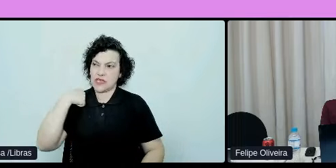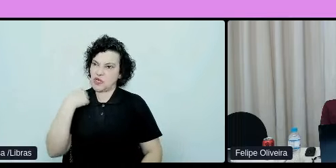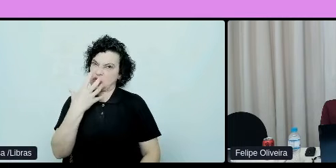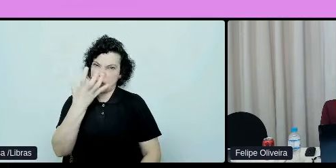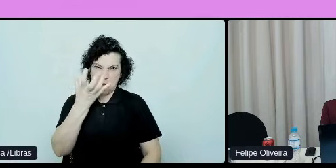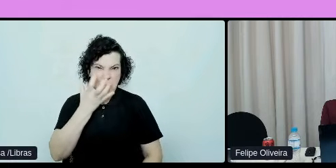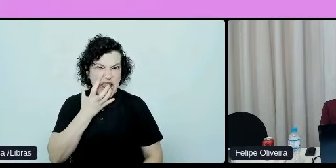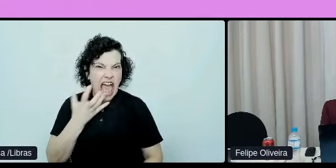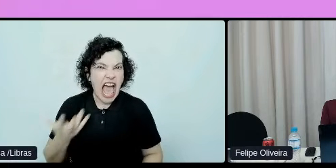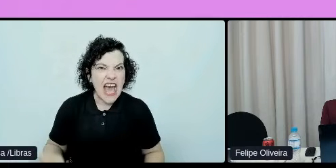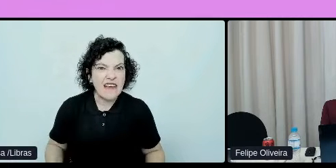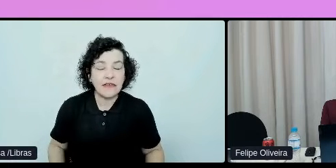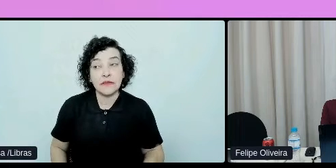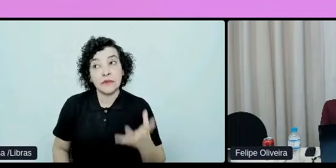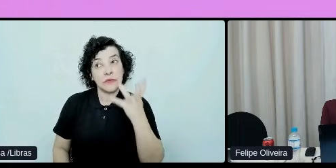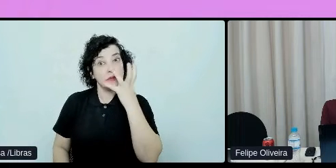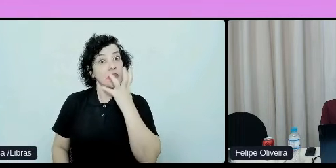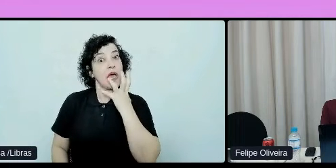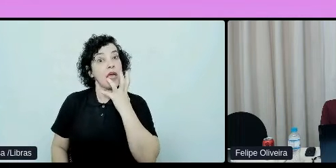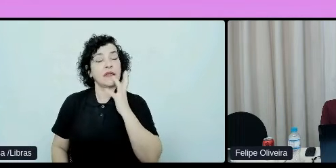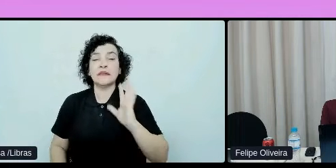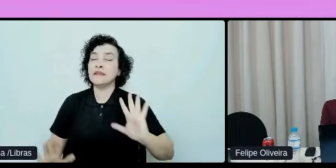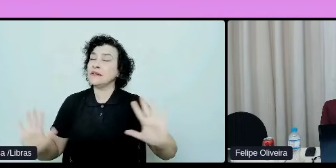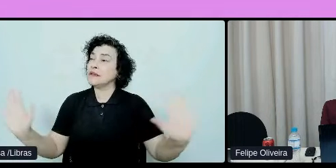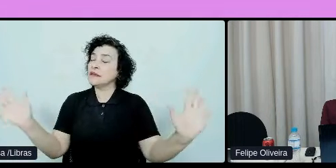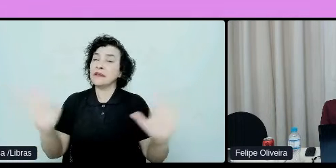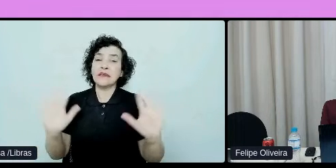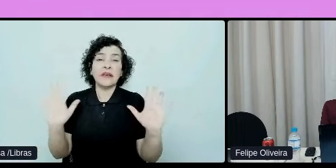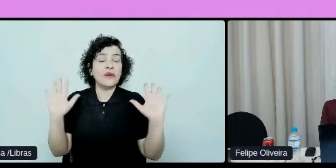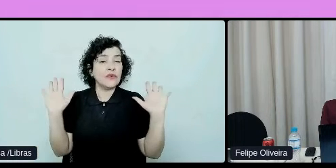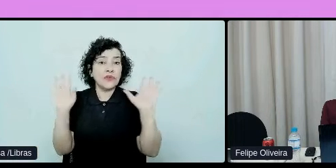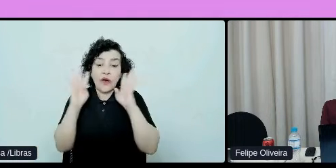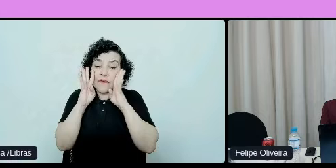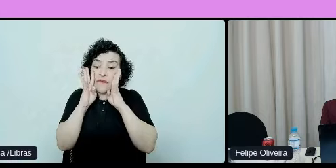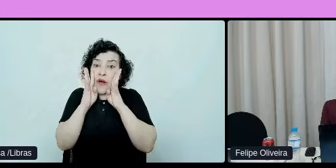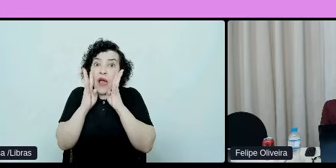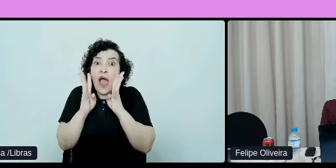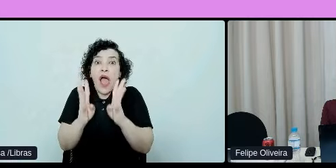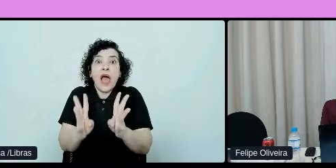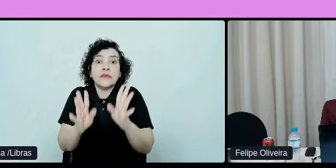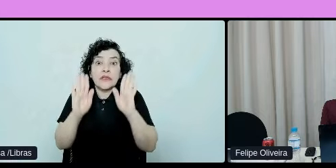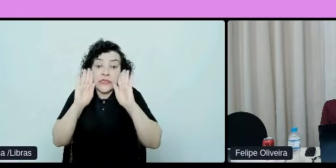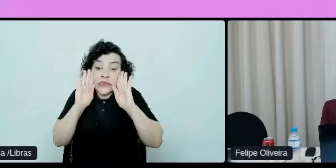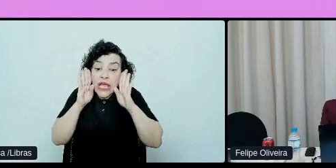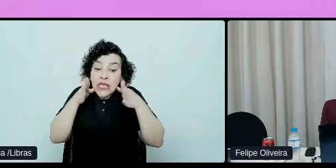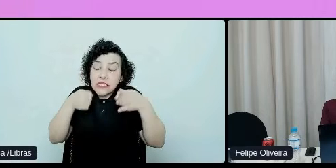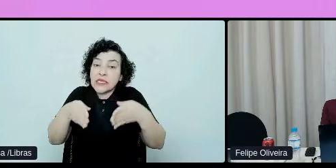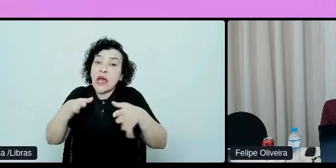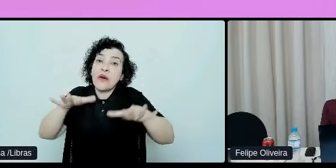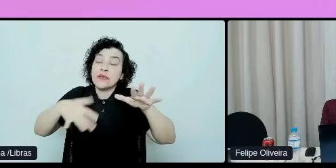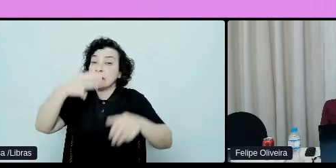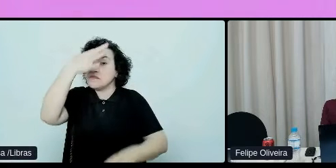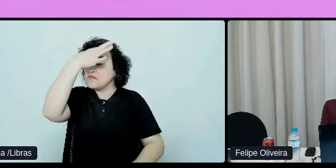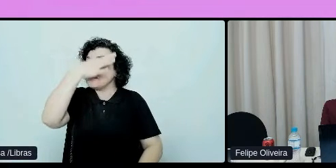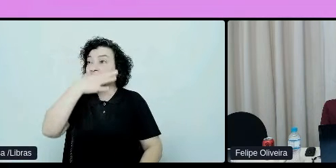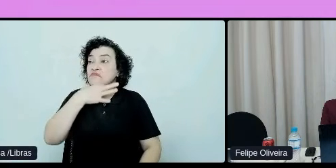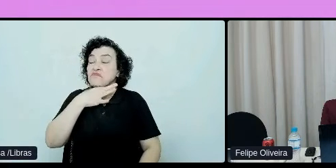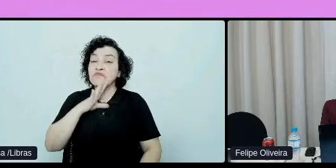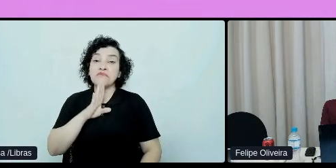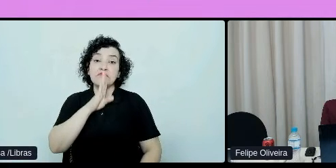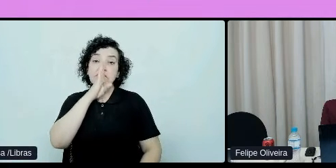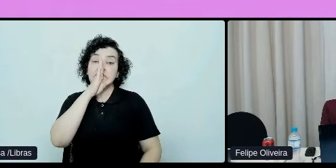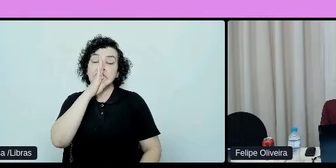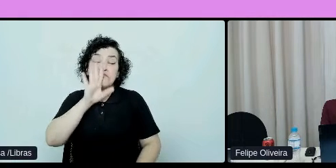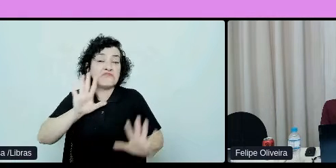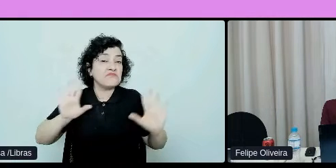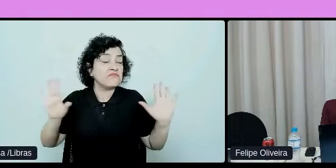muito séria, mas não, eu só tô concentrada, focada em uma coisa, e a minha cara neutra, tipo, minha cara de paisagem